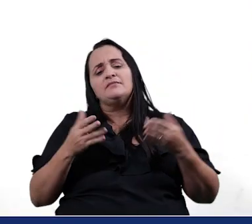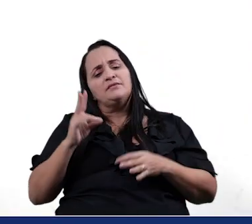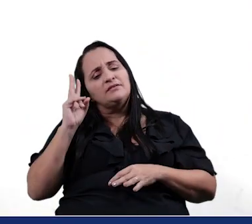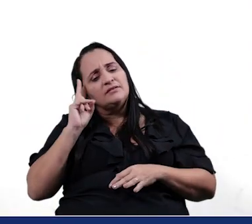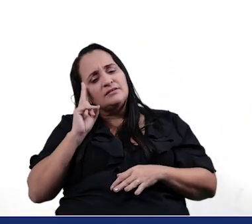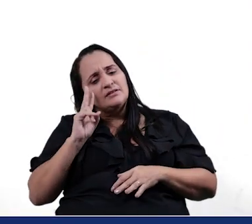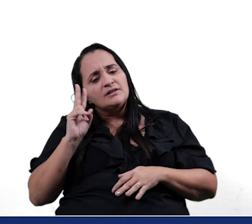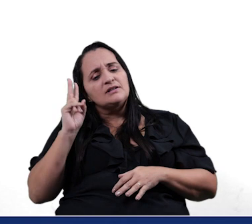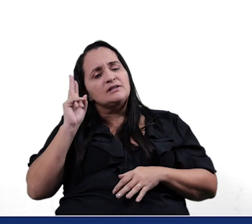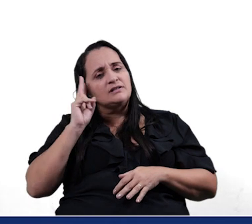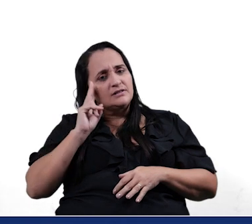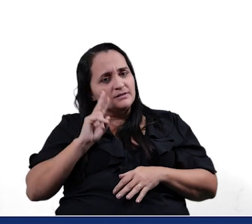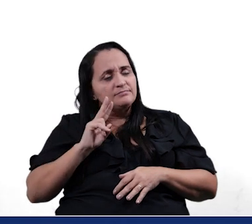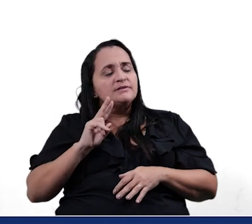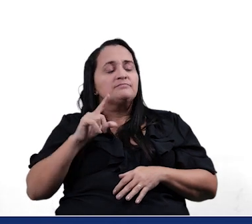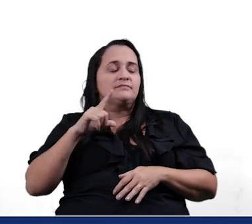história tem